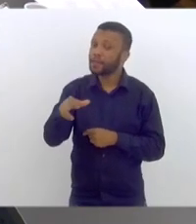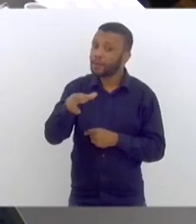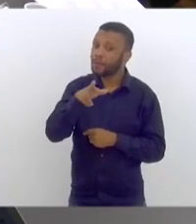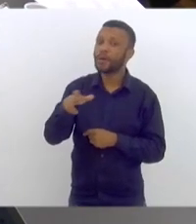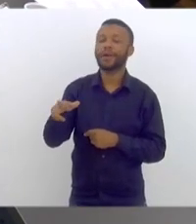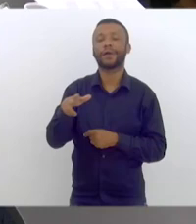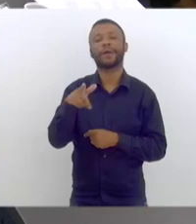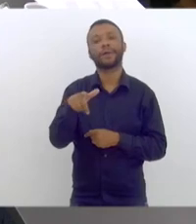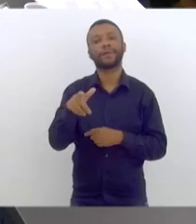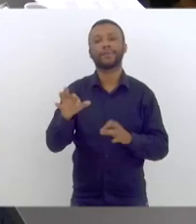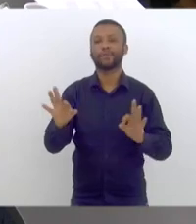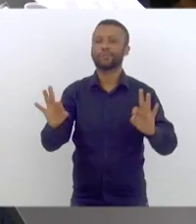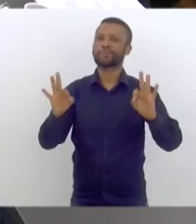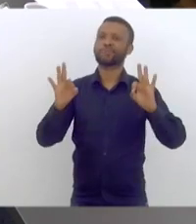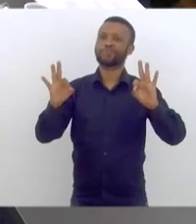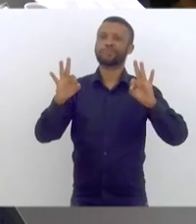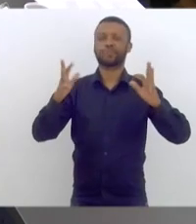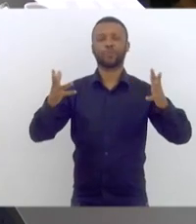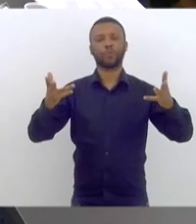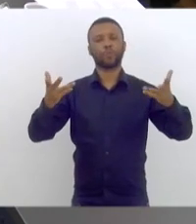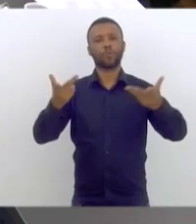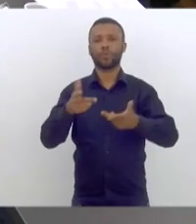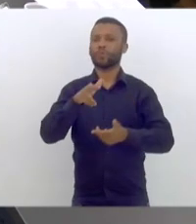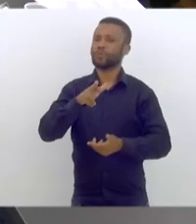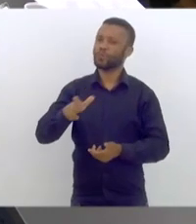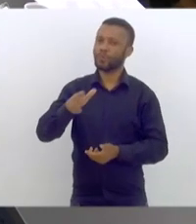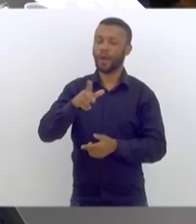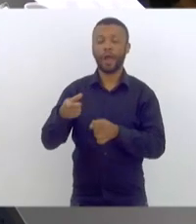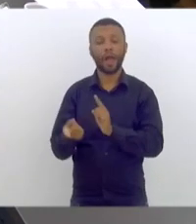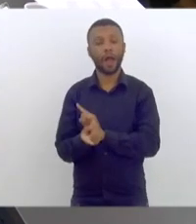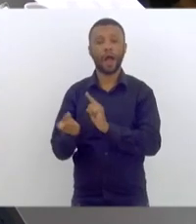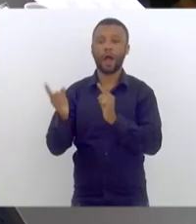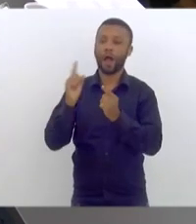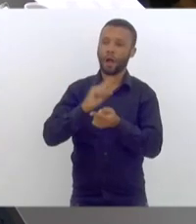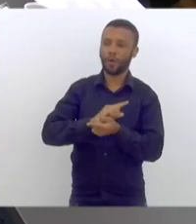avião tão moderno ao contrário e